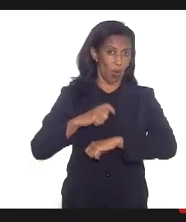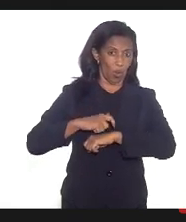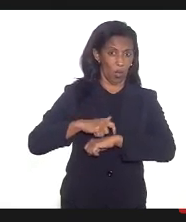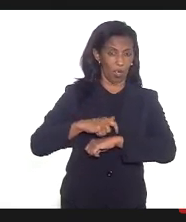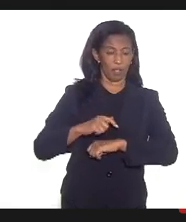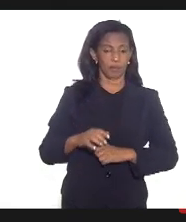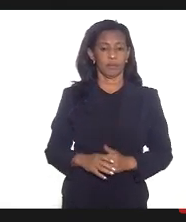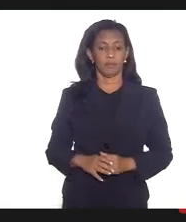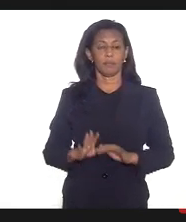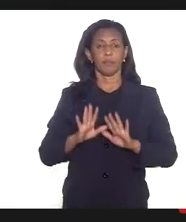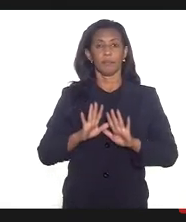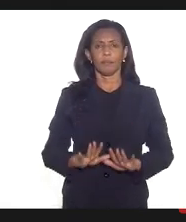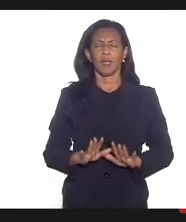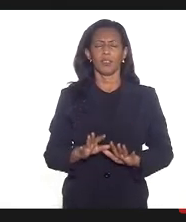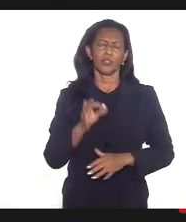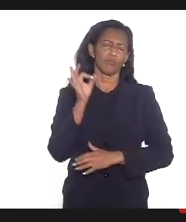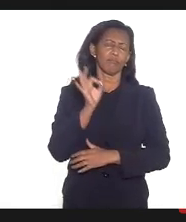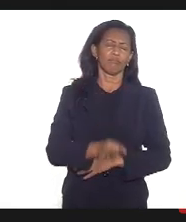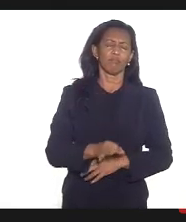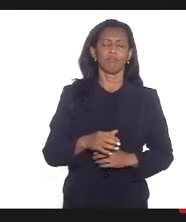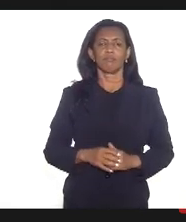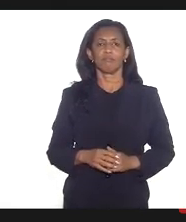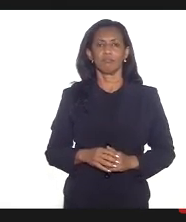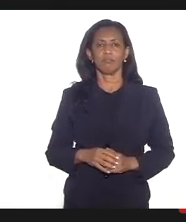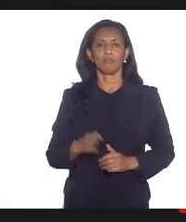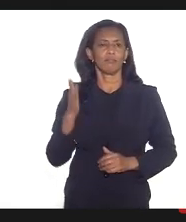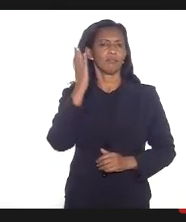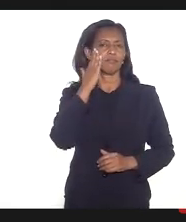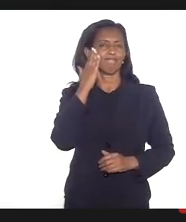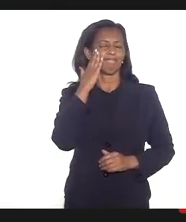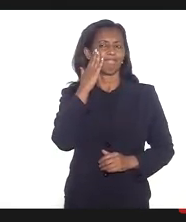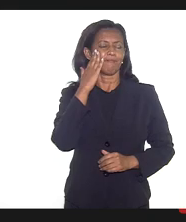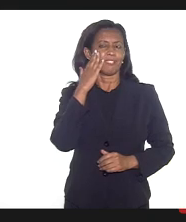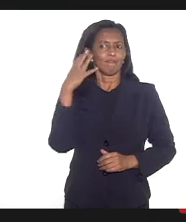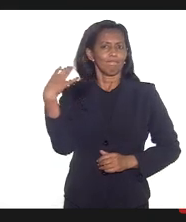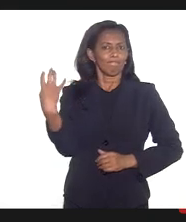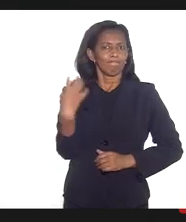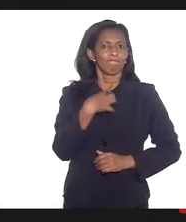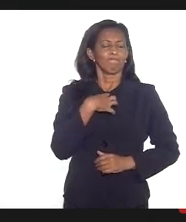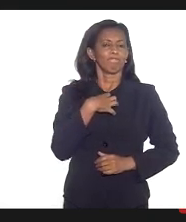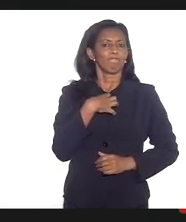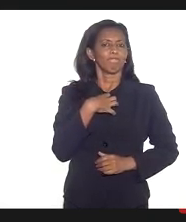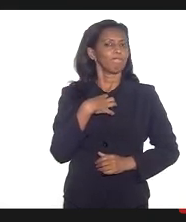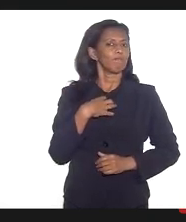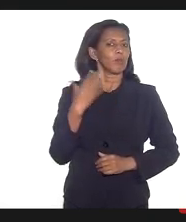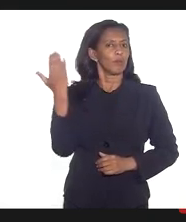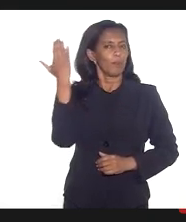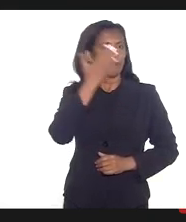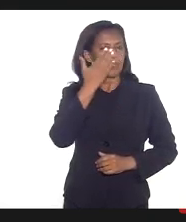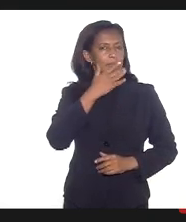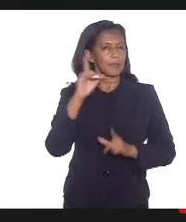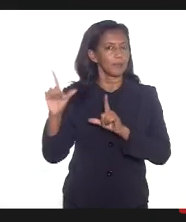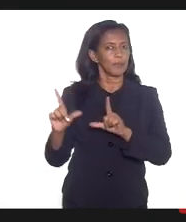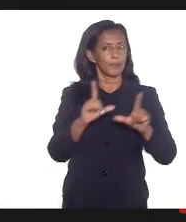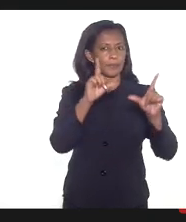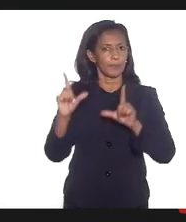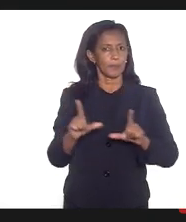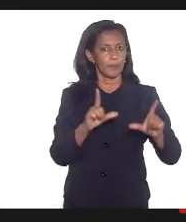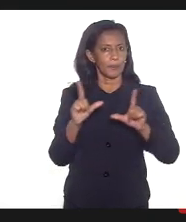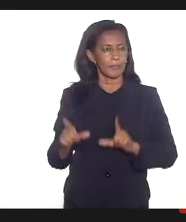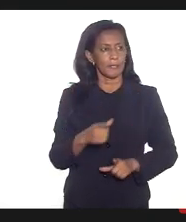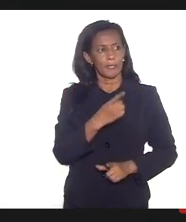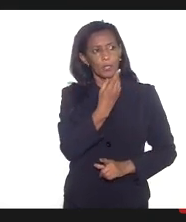horário mais com certeza a gente sai muito impactado né com apresentação da